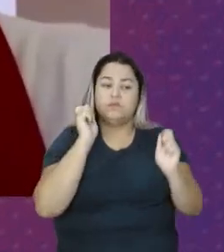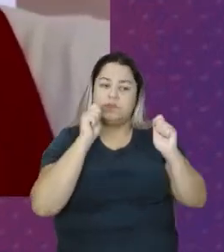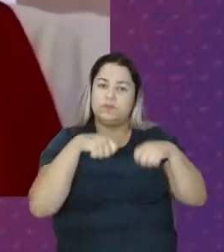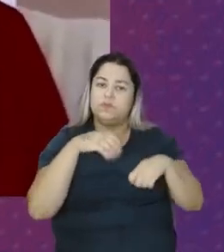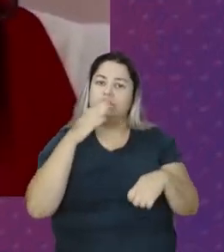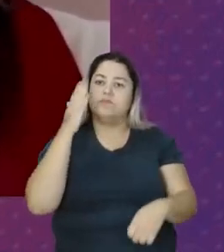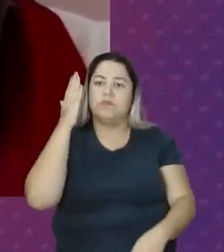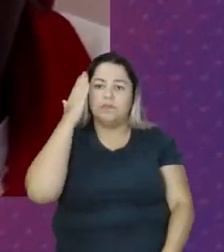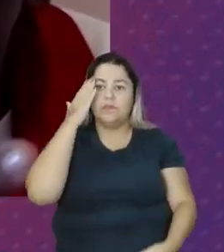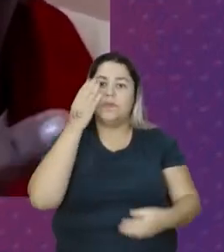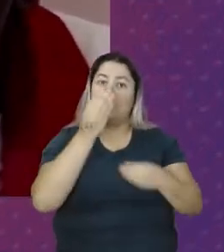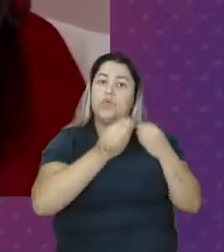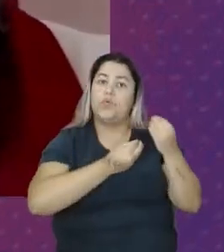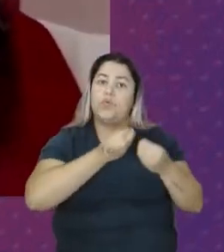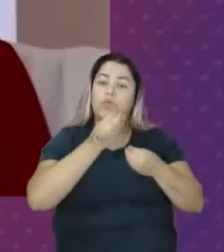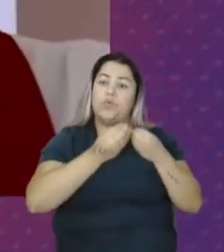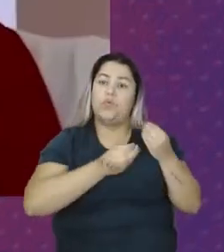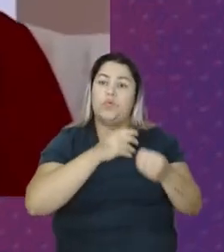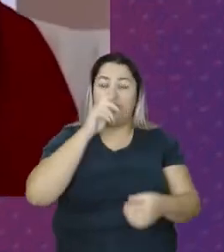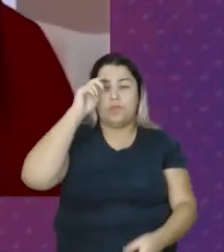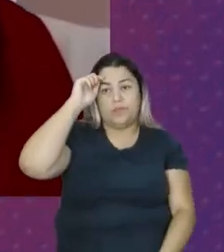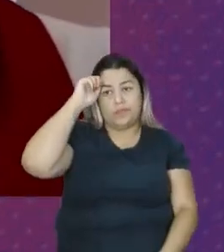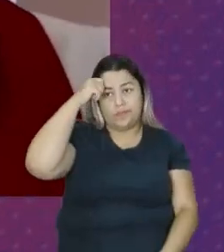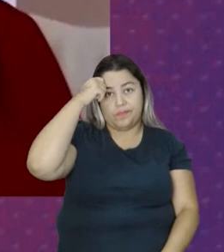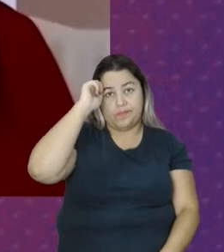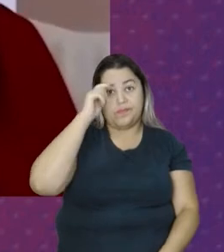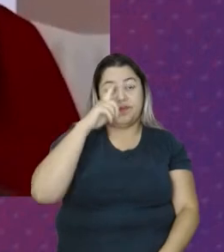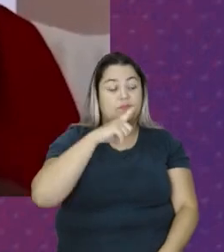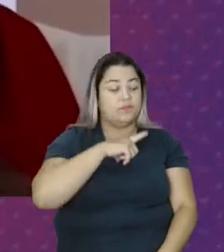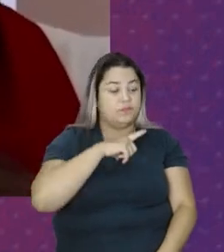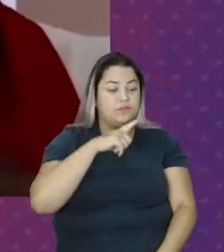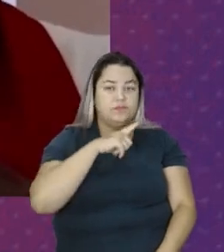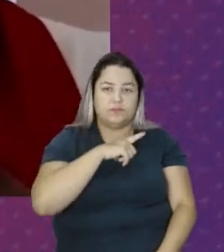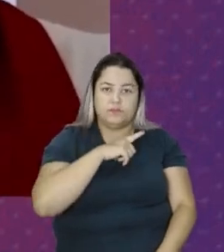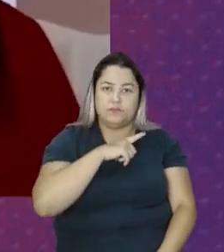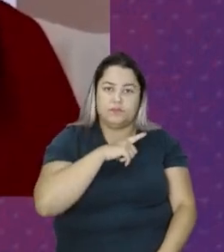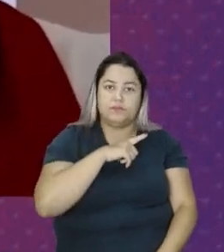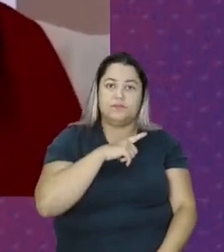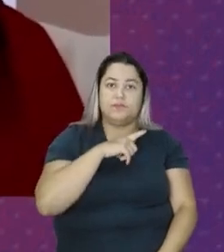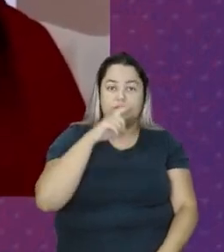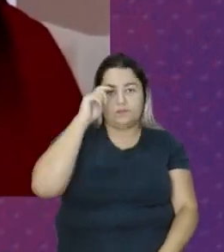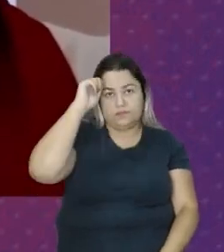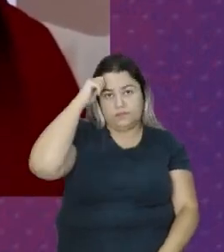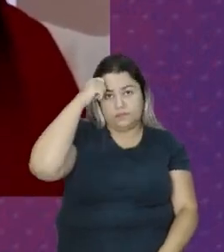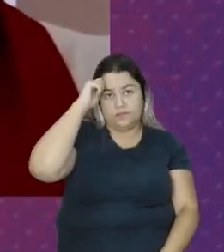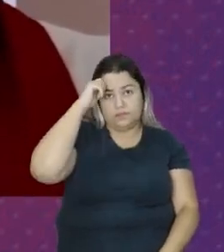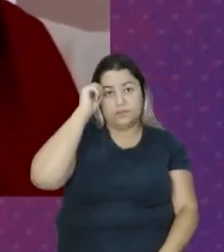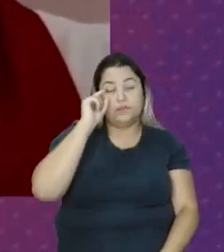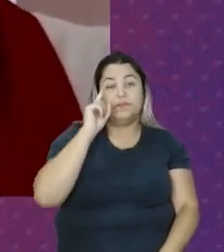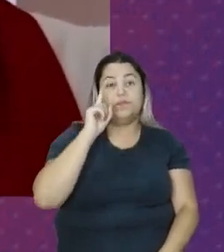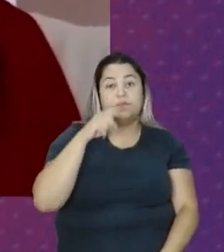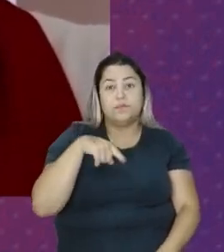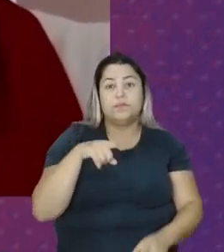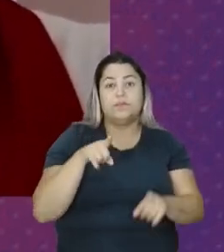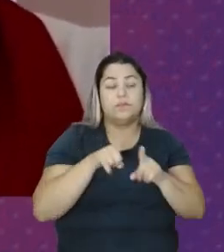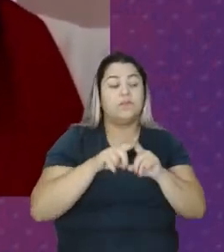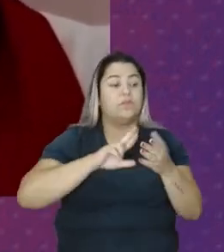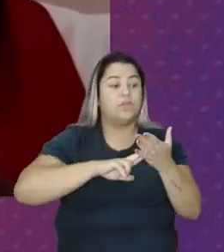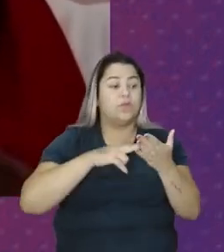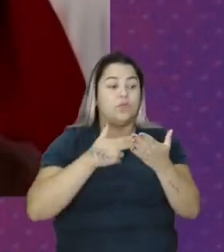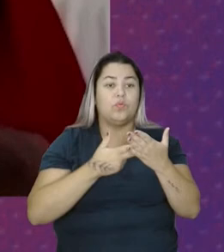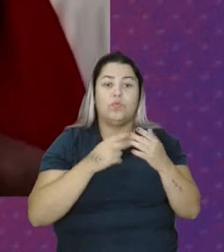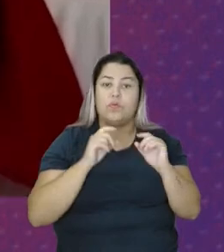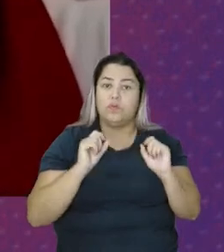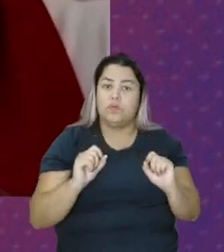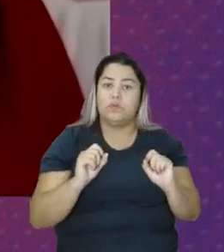saber como o racismo se dá. Nós temos o racismo que ele traduz